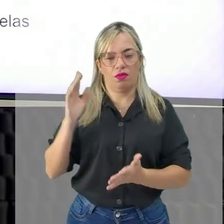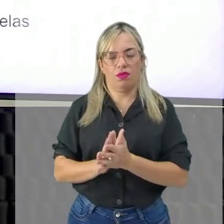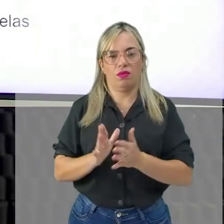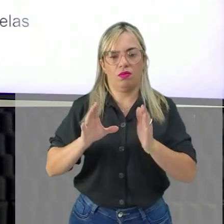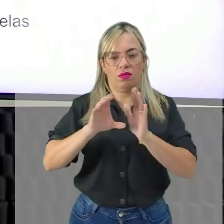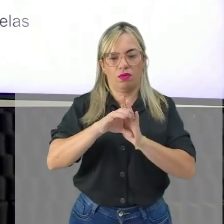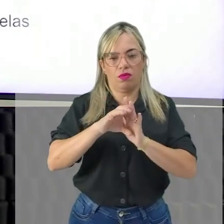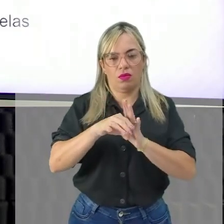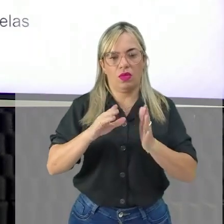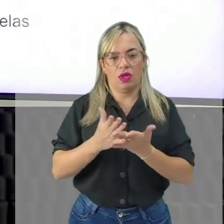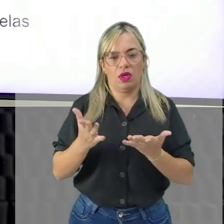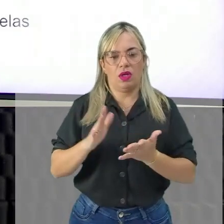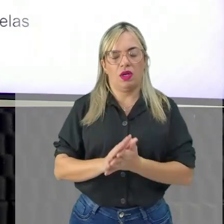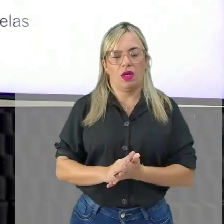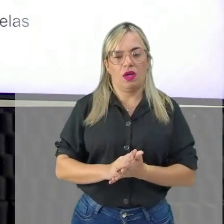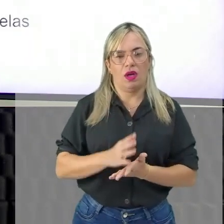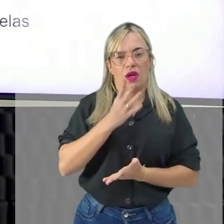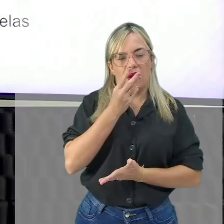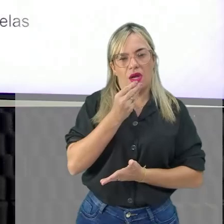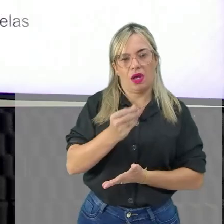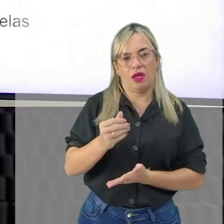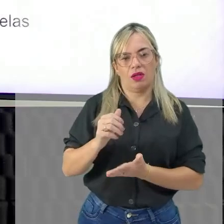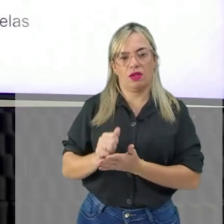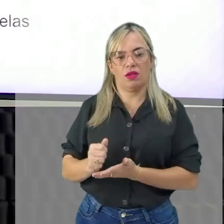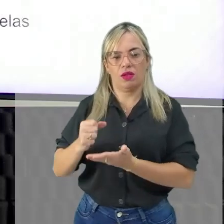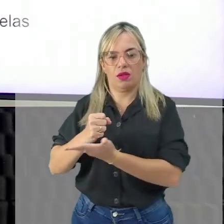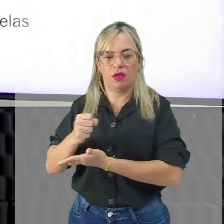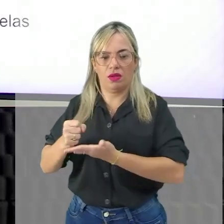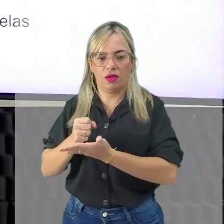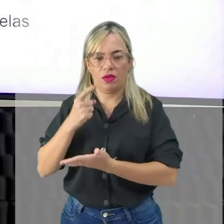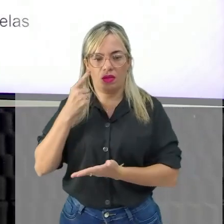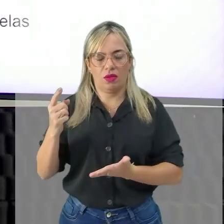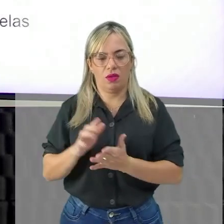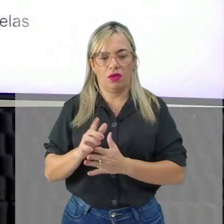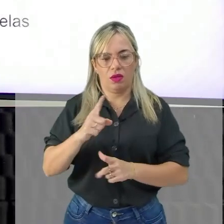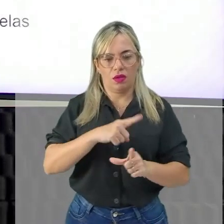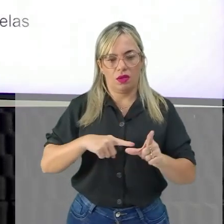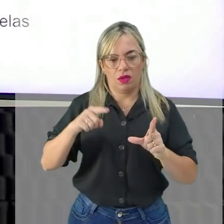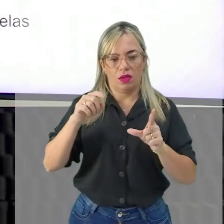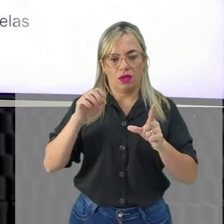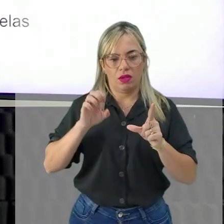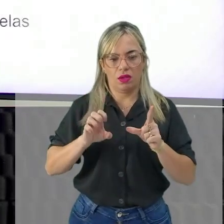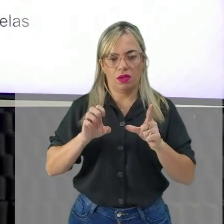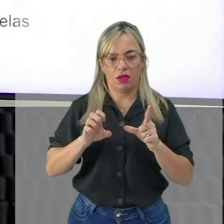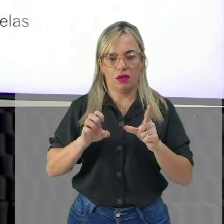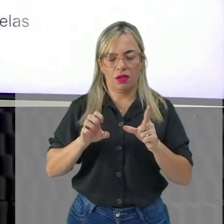conceito aí de ácido e base. A lactose, proteína,